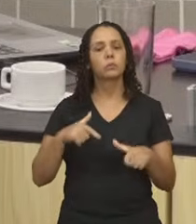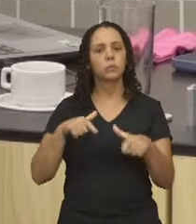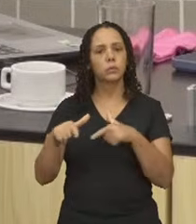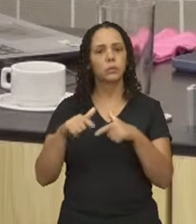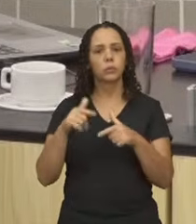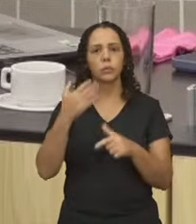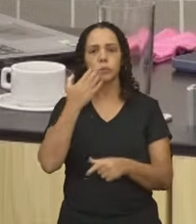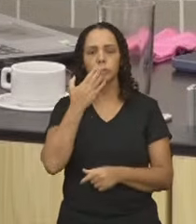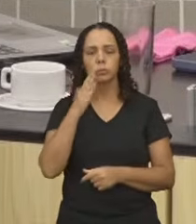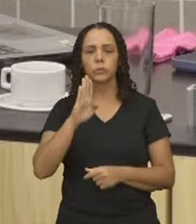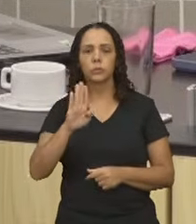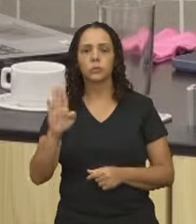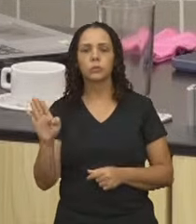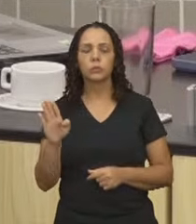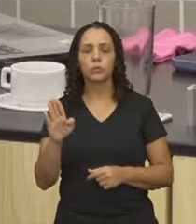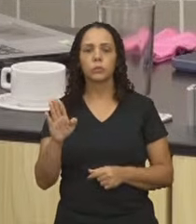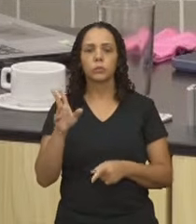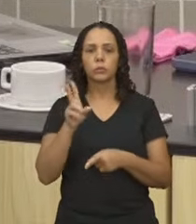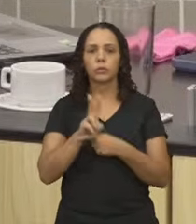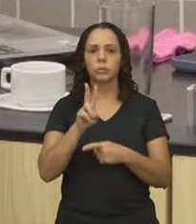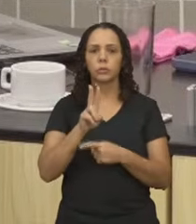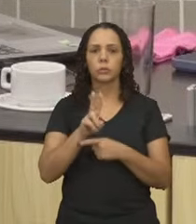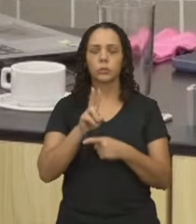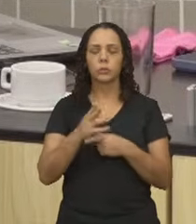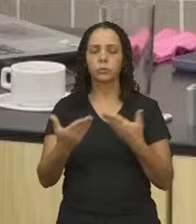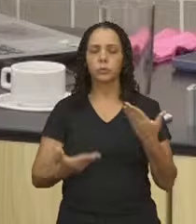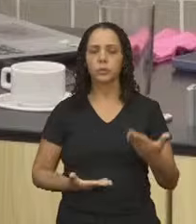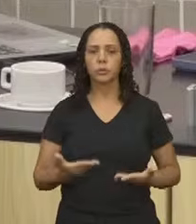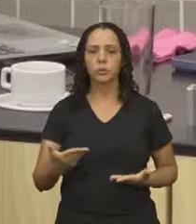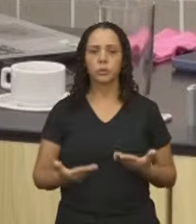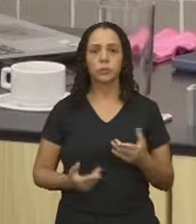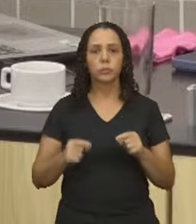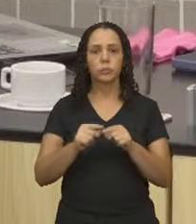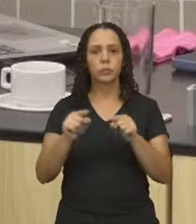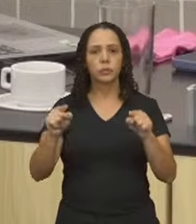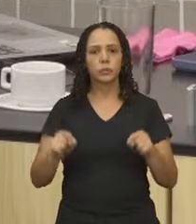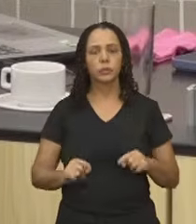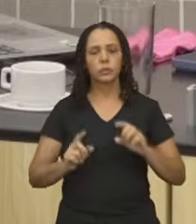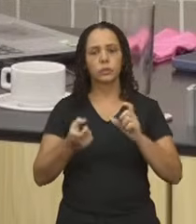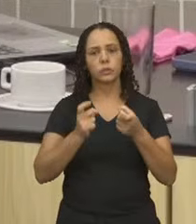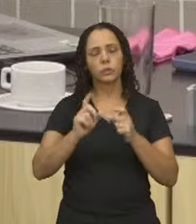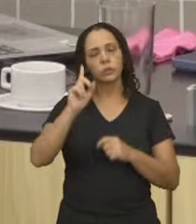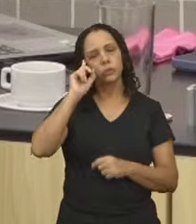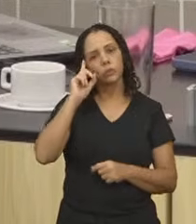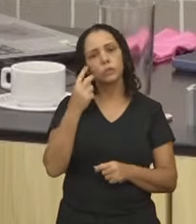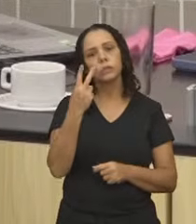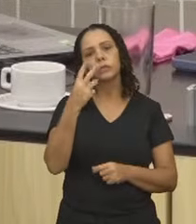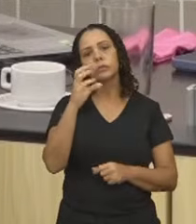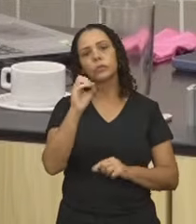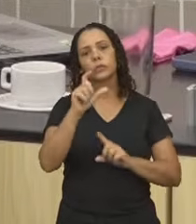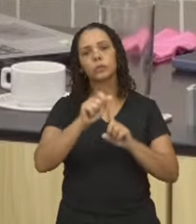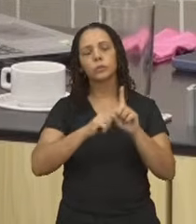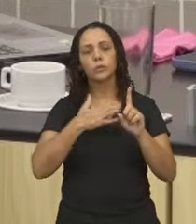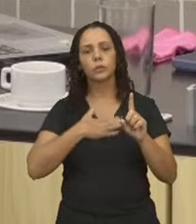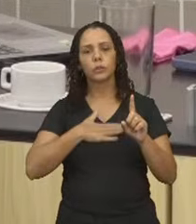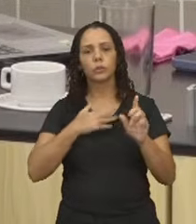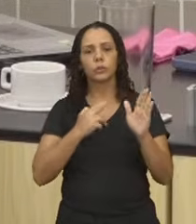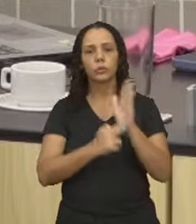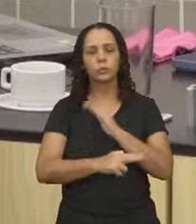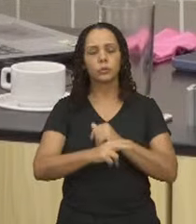juramento de proteger e servir. Sala das Sessões, 20 de agosto.